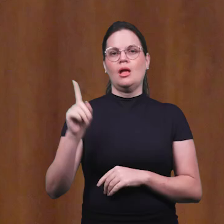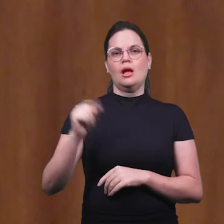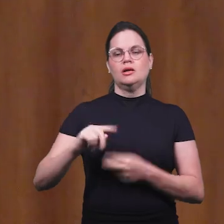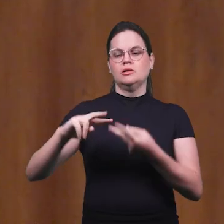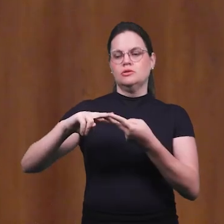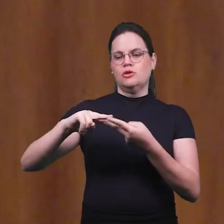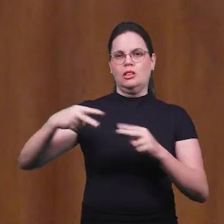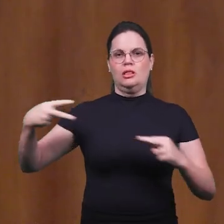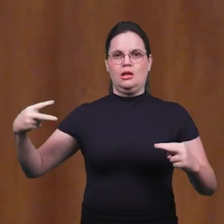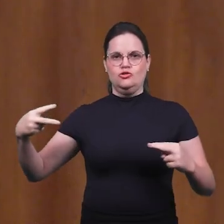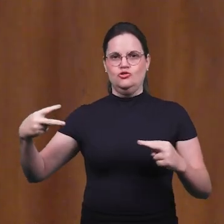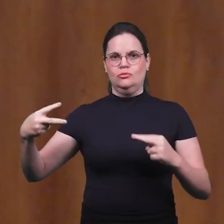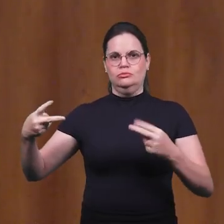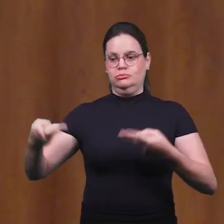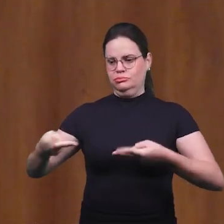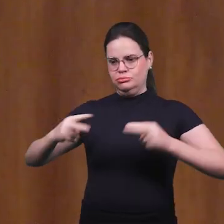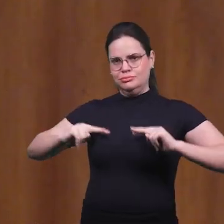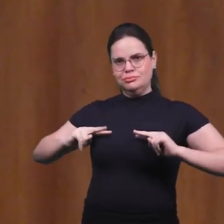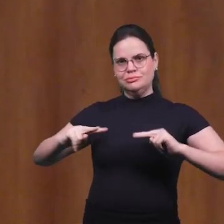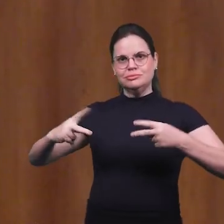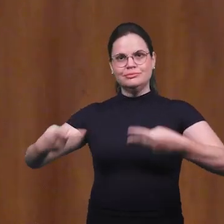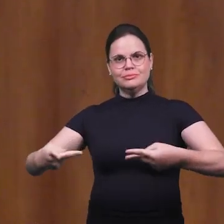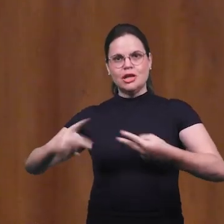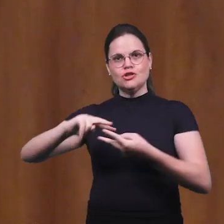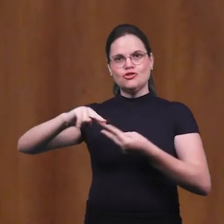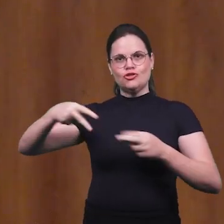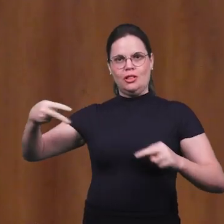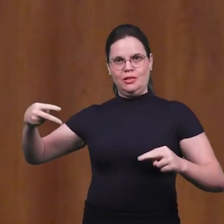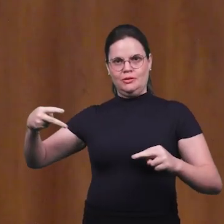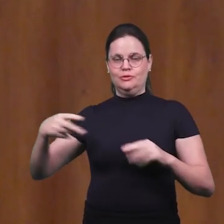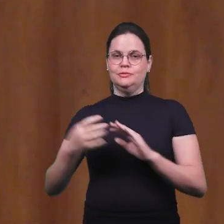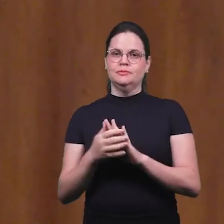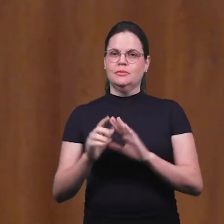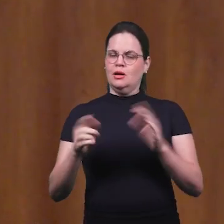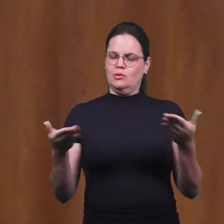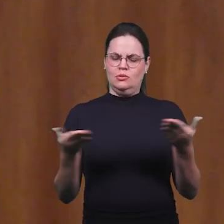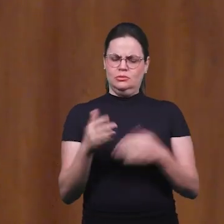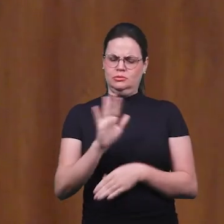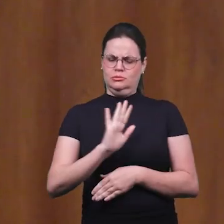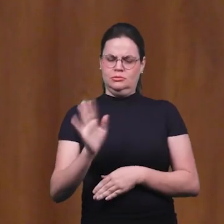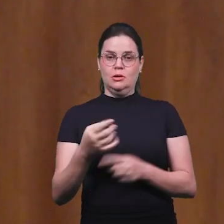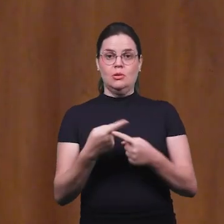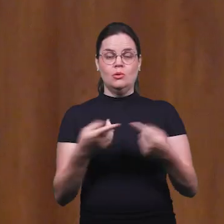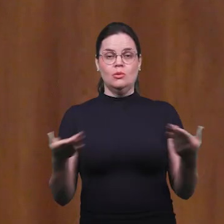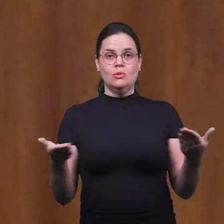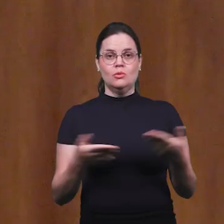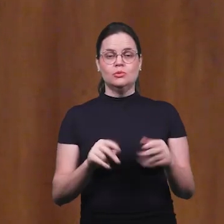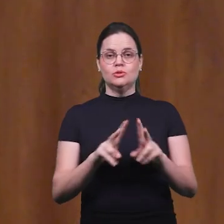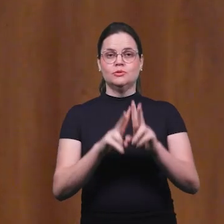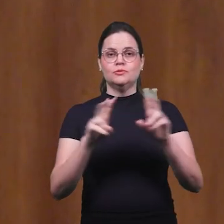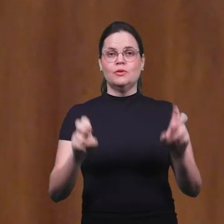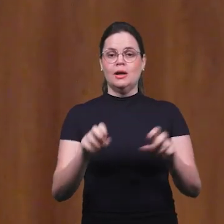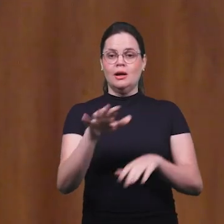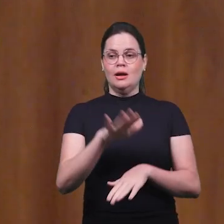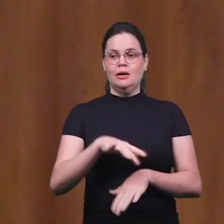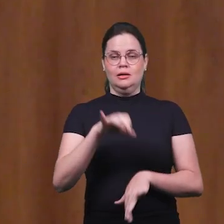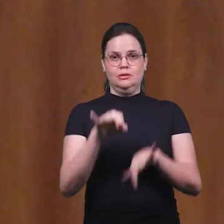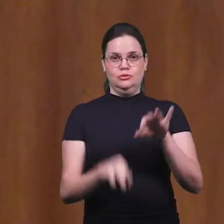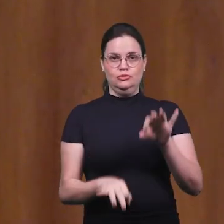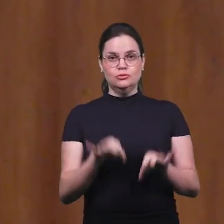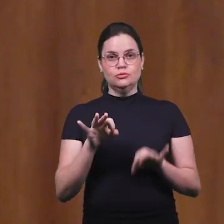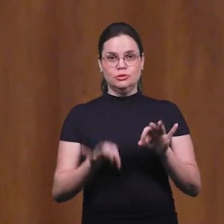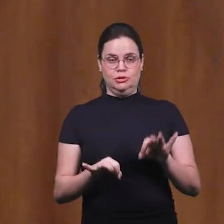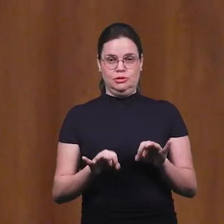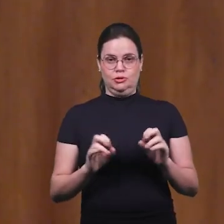no ponto de vista da genética. Não é o caso aqui hoje, porque vamos explorar muito a parte jurídica em relação